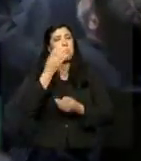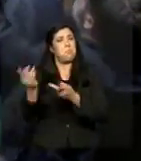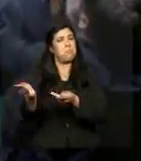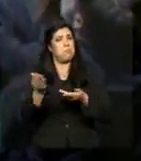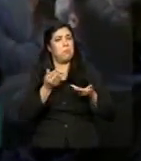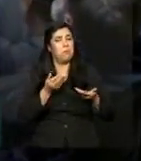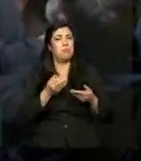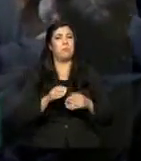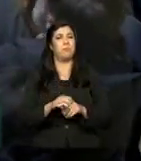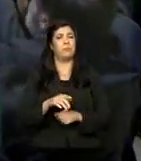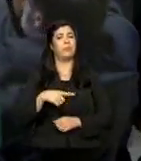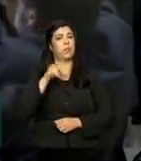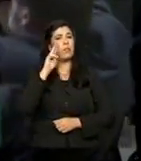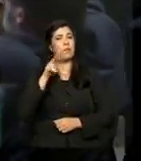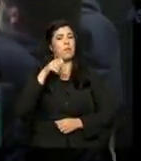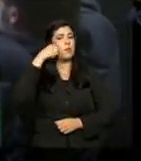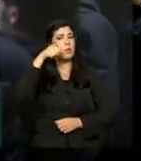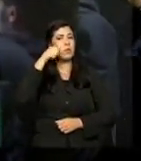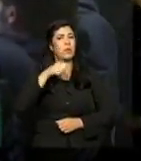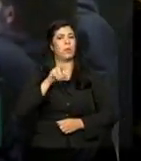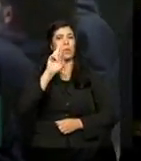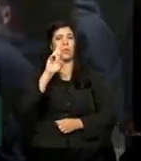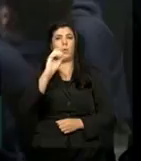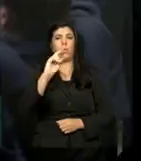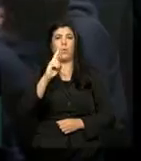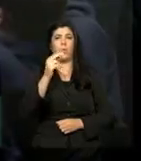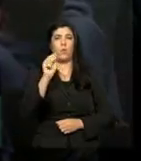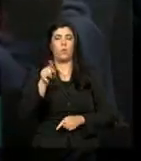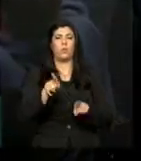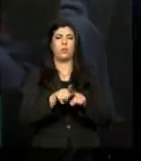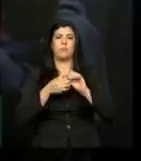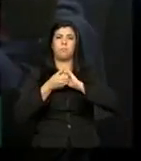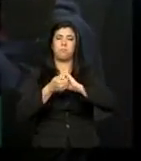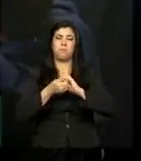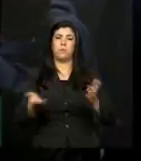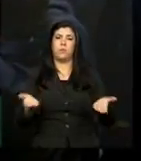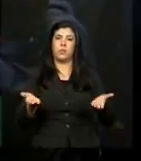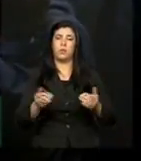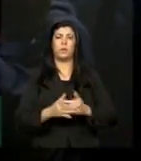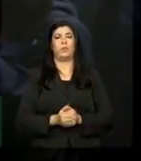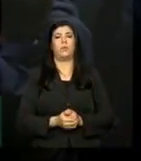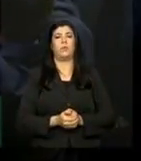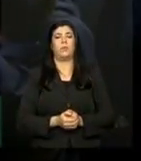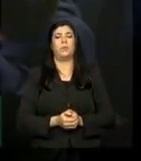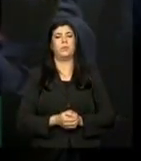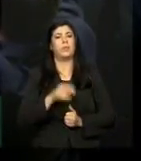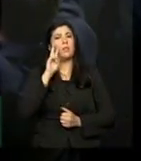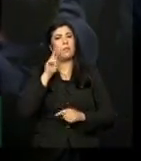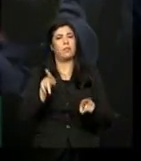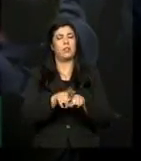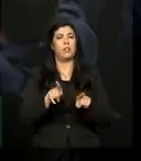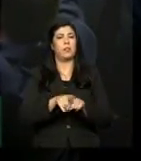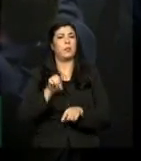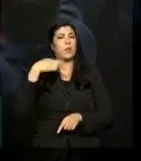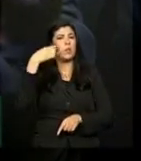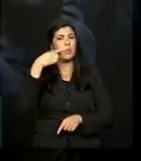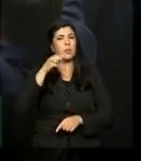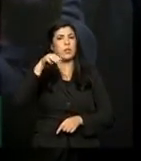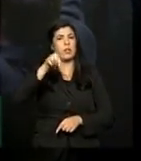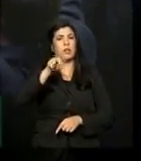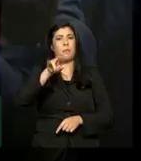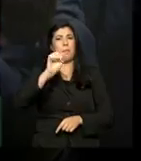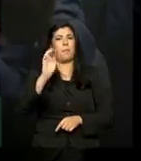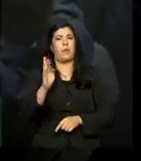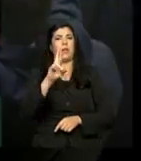boas-vindas. Senador Paulo Rocha, ela está cumprimentando agora. Ali você vê a deputada Maria do Rosário, que